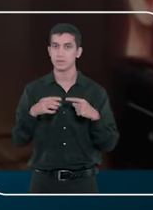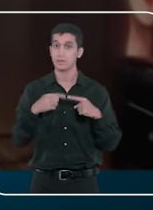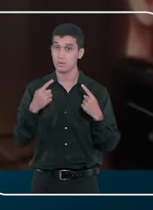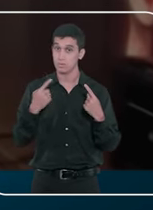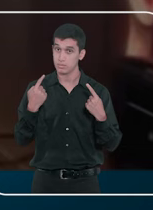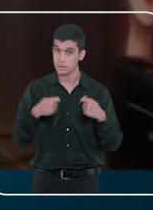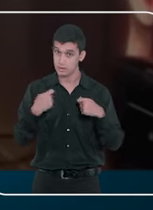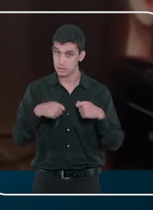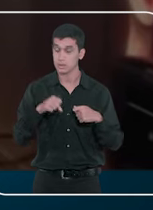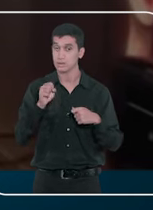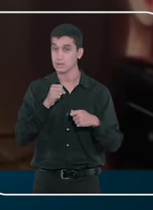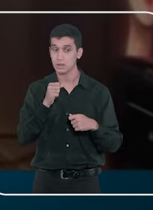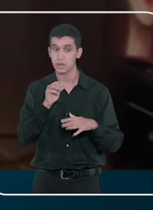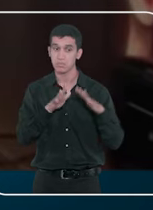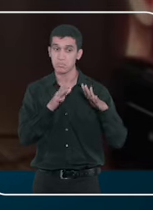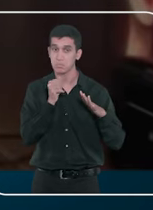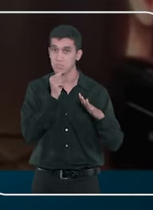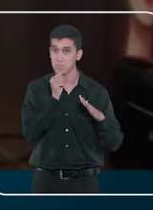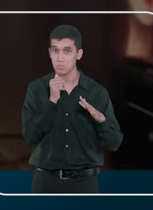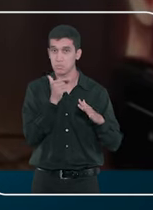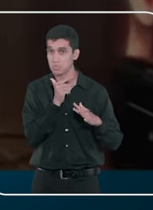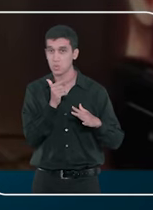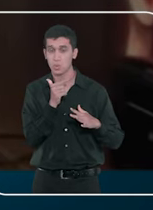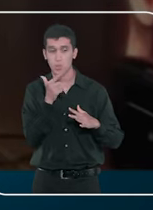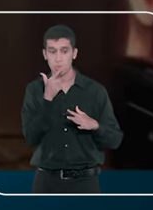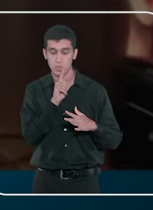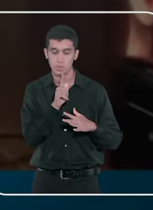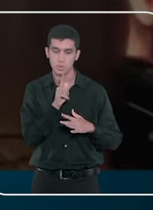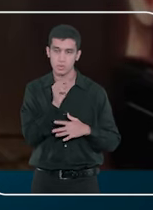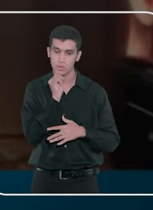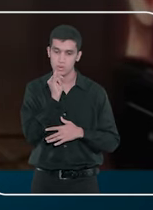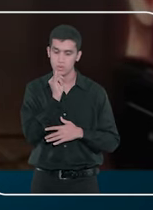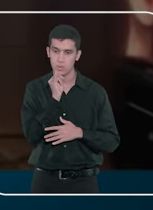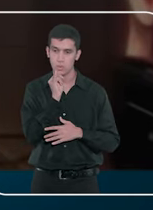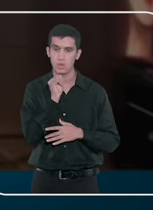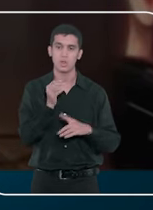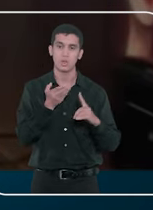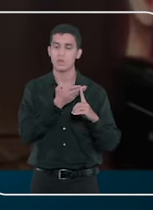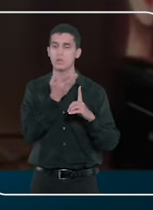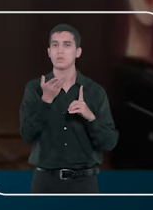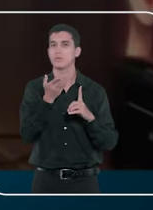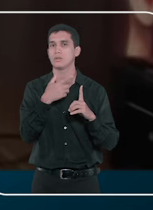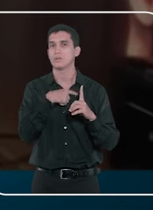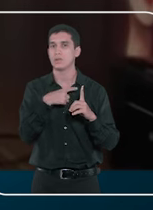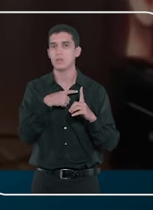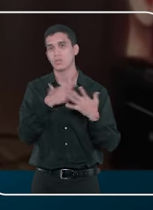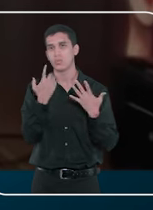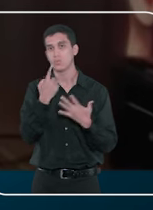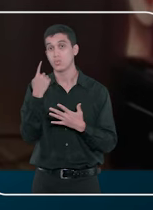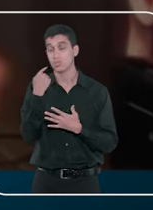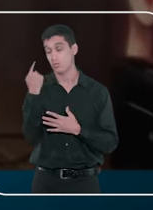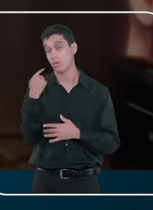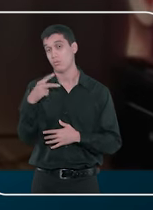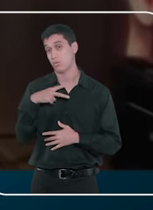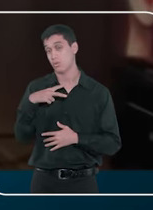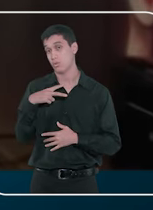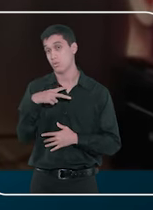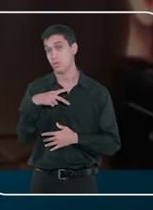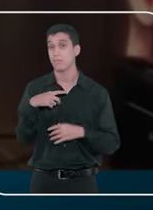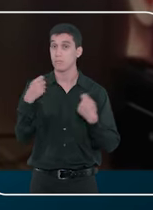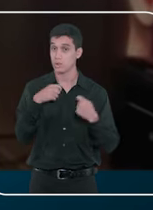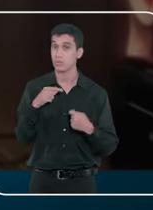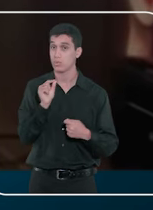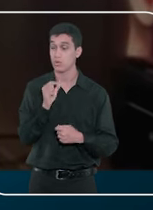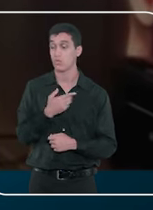sim, ainda que não haja condição de as suas expensas ter um advogado particular, cabe ao